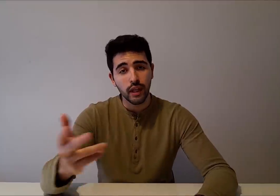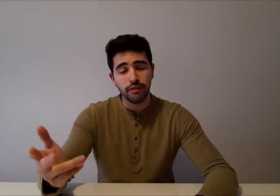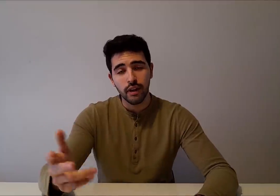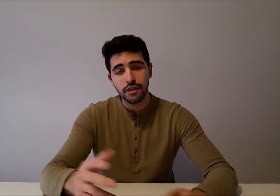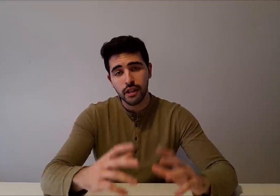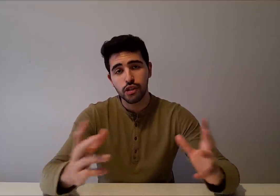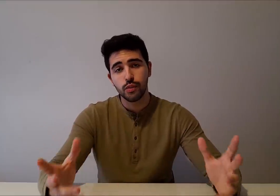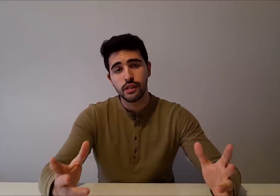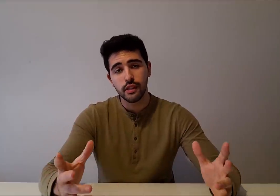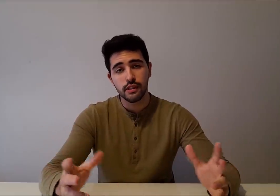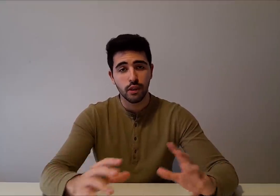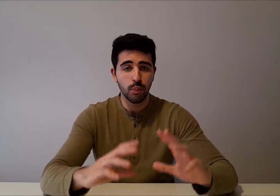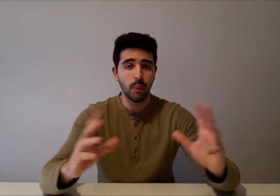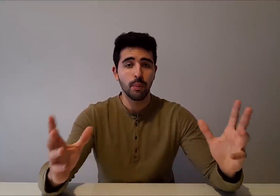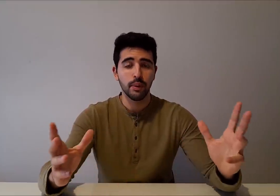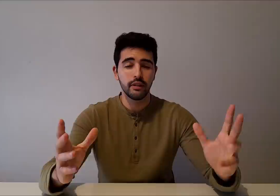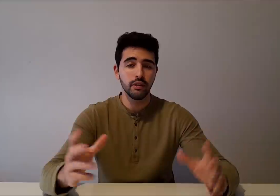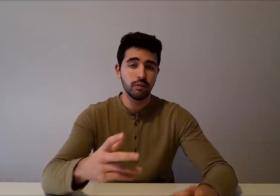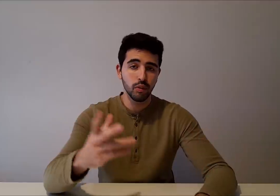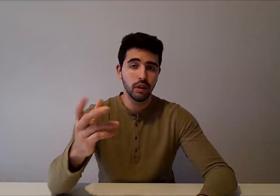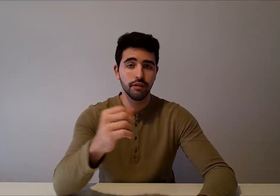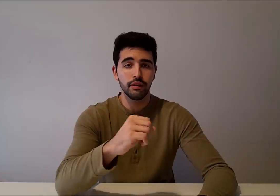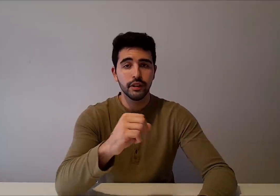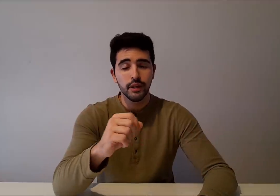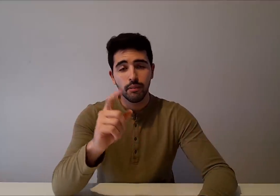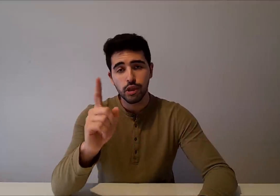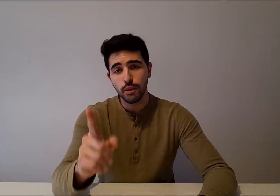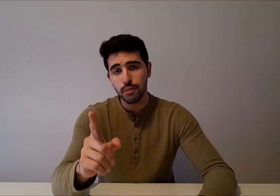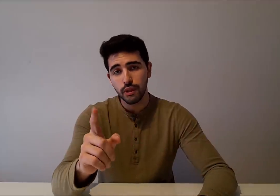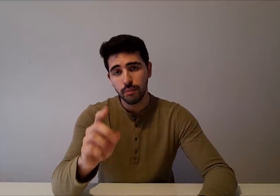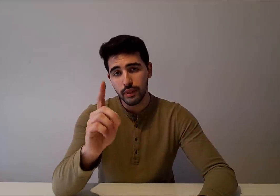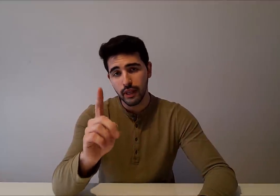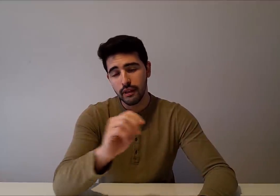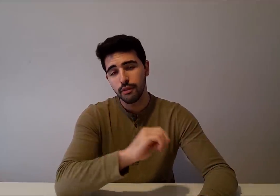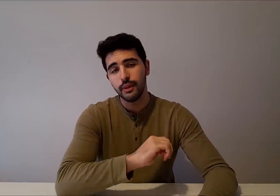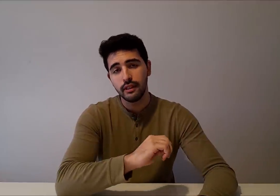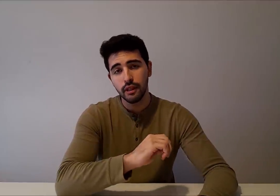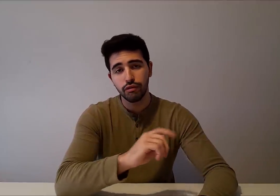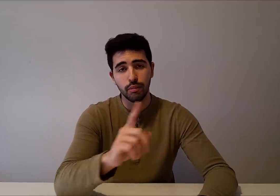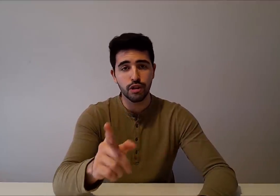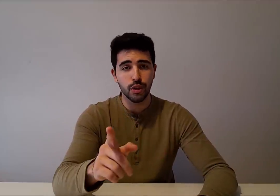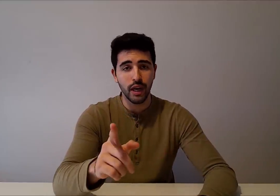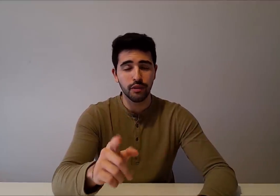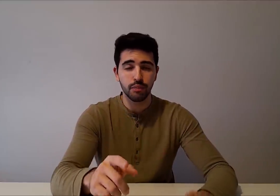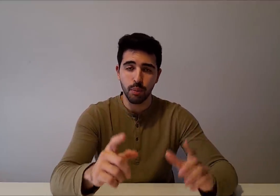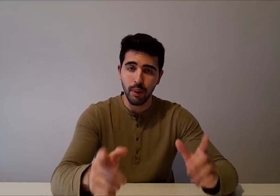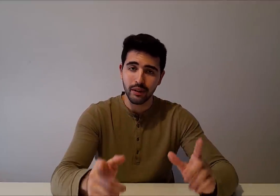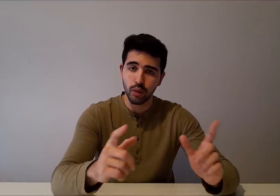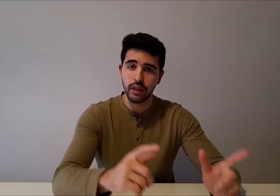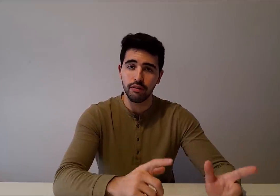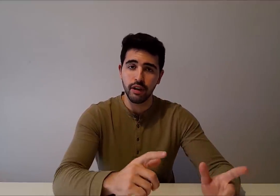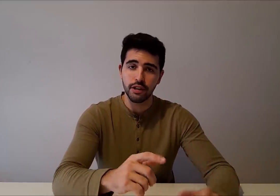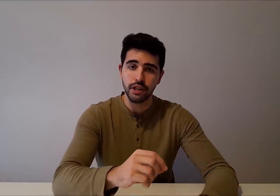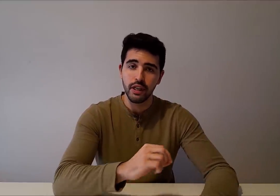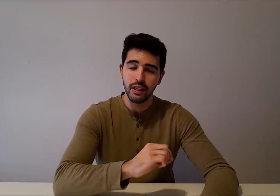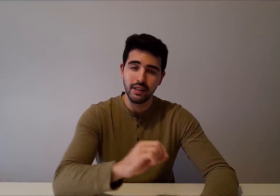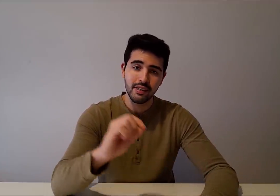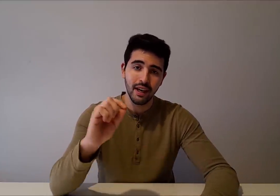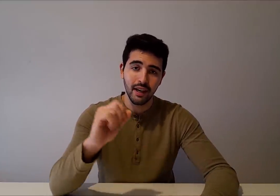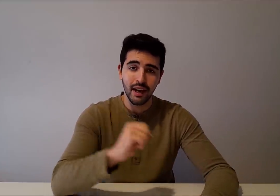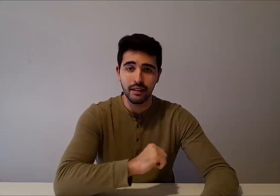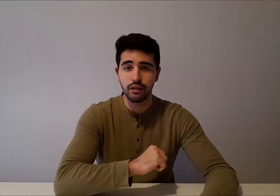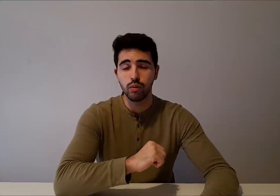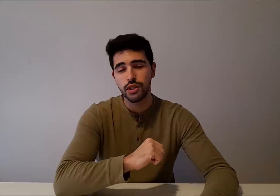jogar assim de Rui Tavares e na suicência do próprio partido do livro mas ao mesmo tempo tem que admitir que foi bem jogado por partes